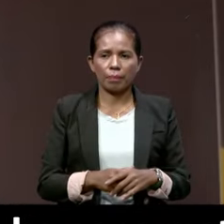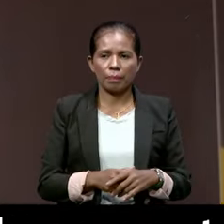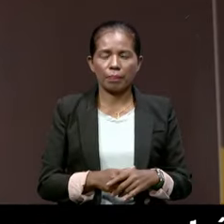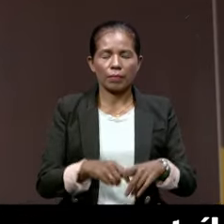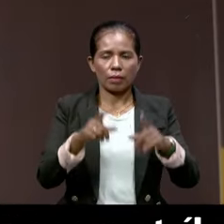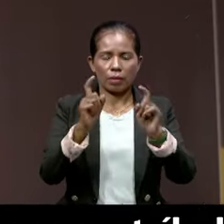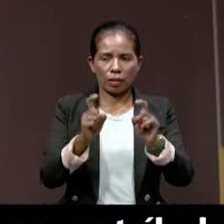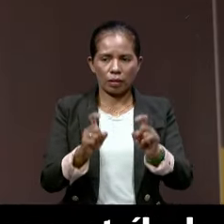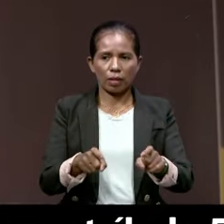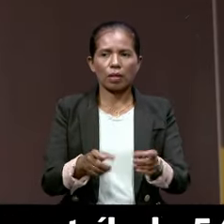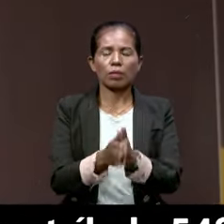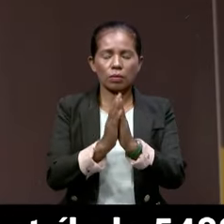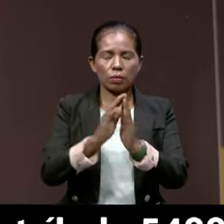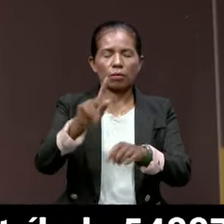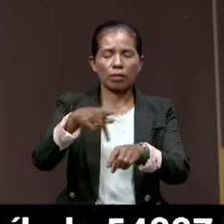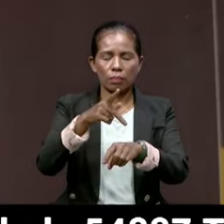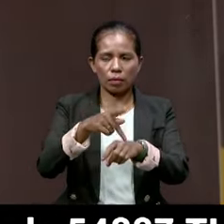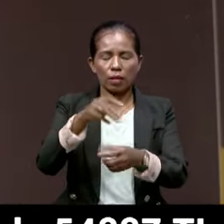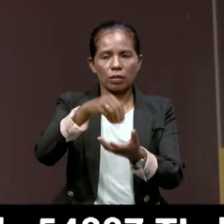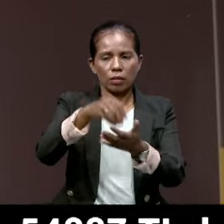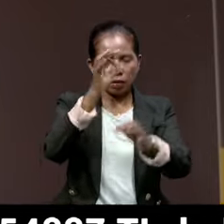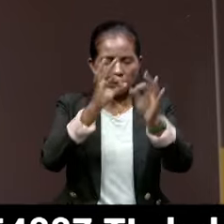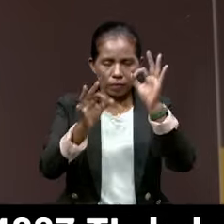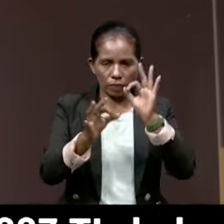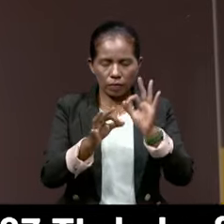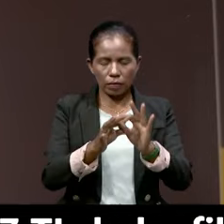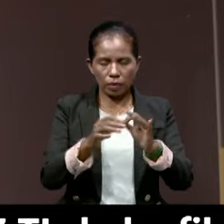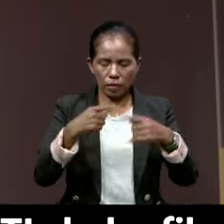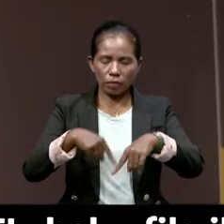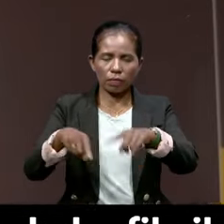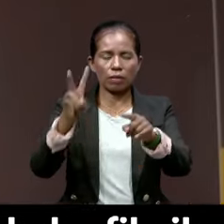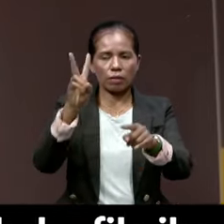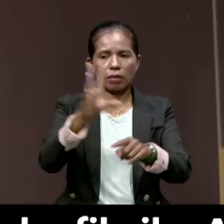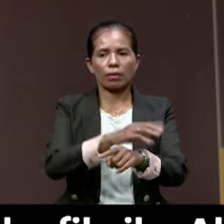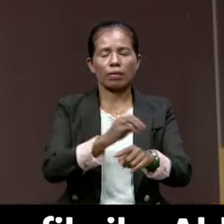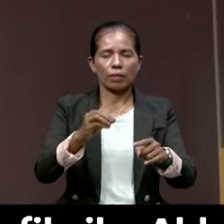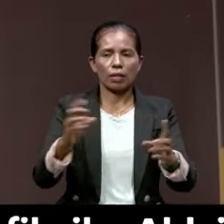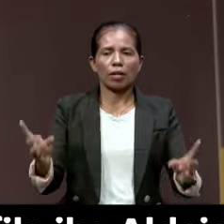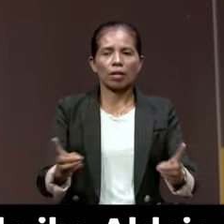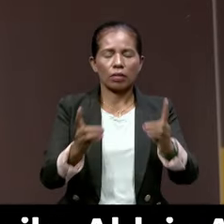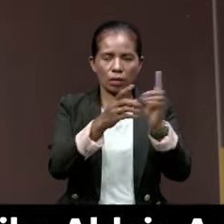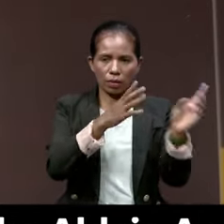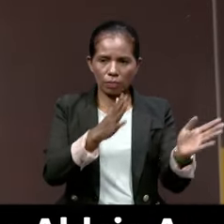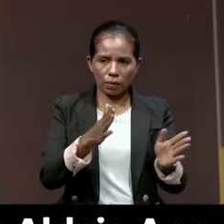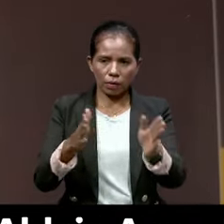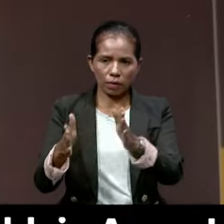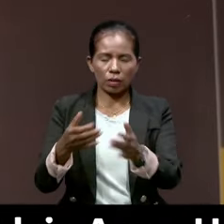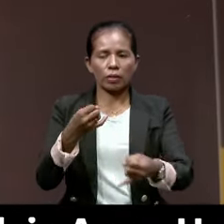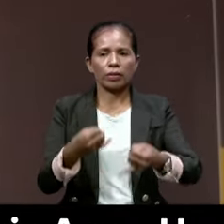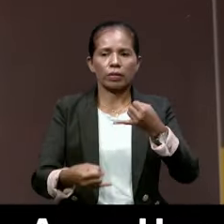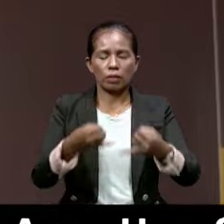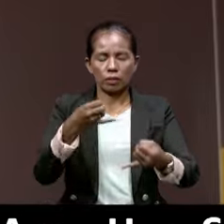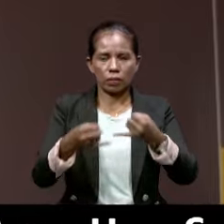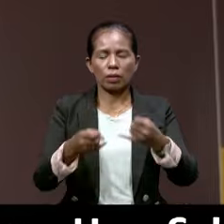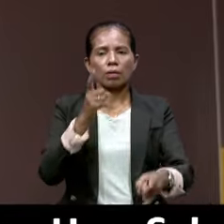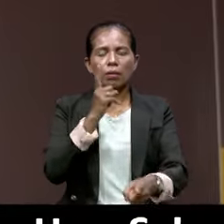ten ke husuba Filipina atu garante kata ni fila ba ye buatura garante kata ni enfrenta processo justiça é bem que justo,